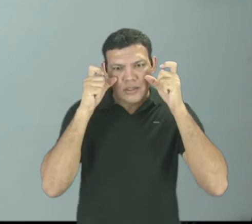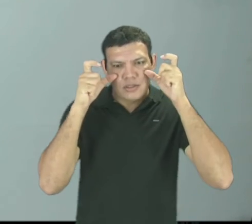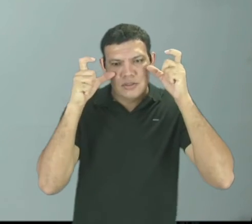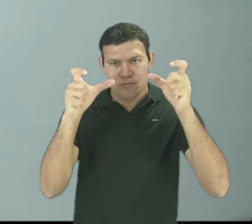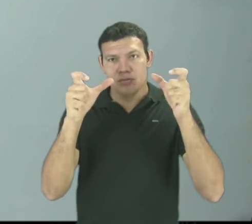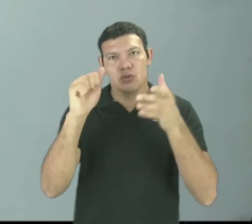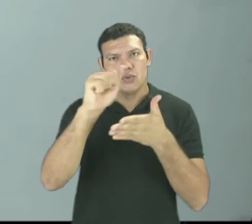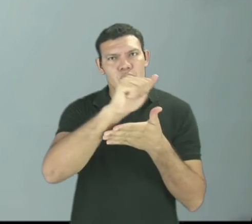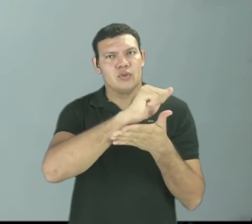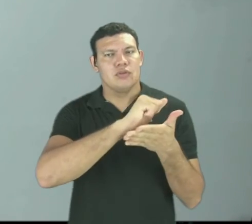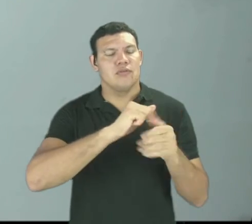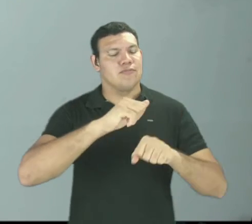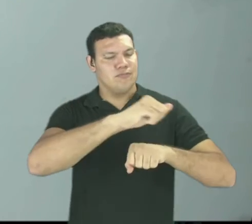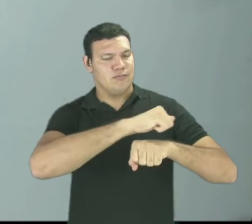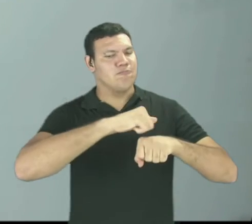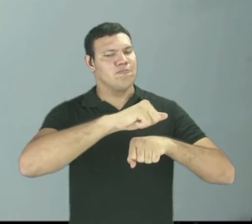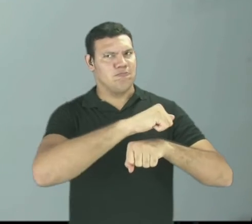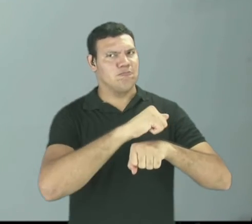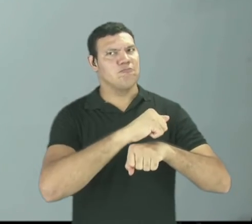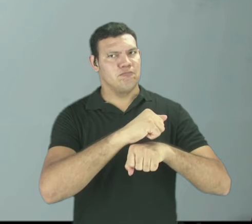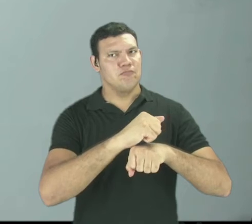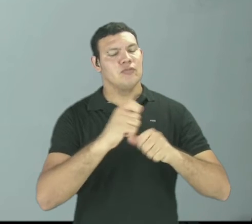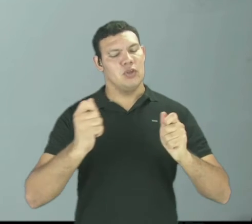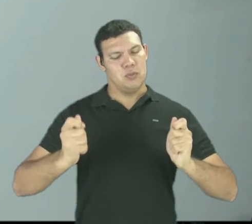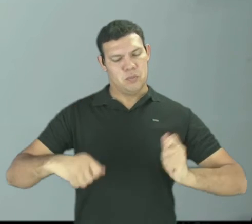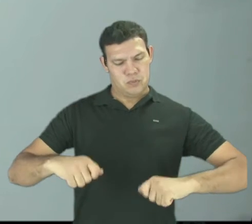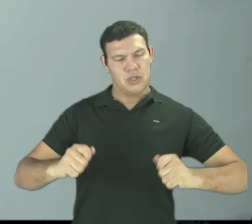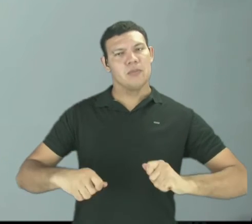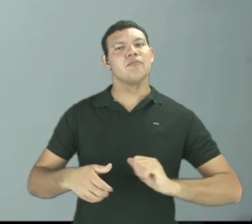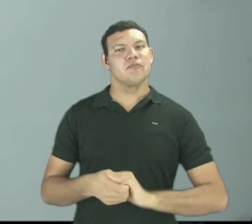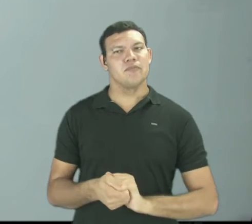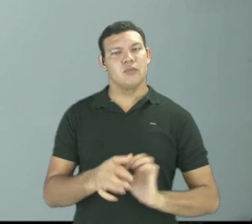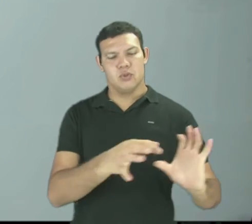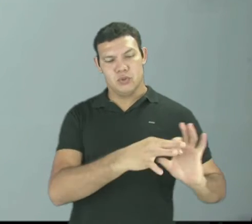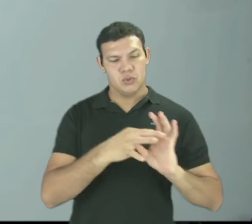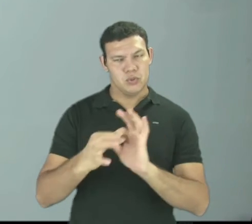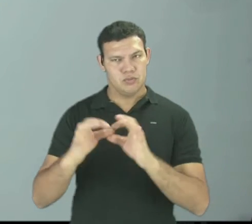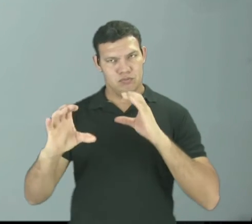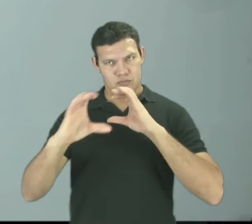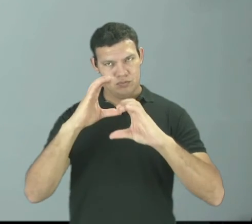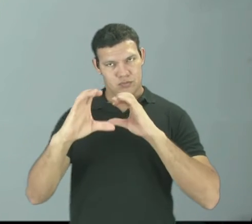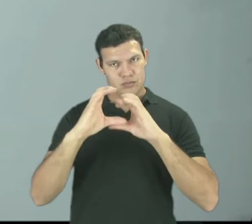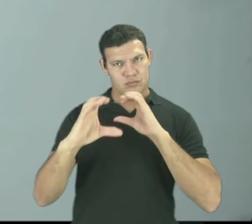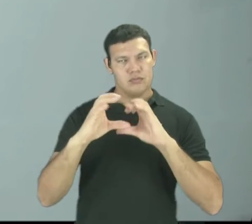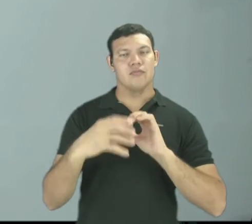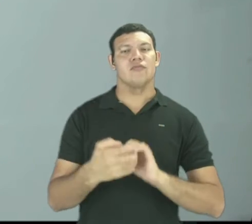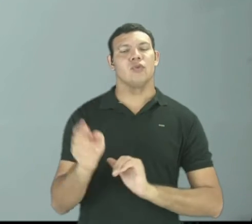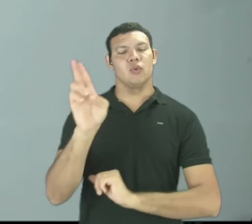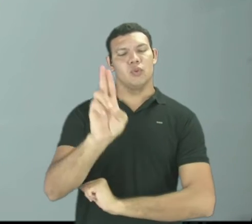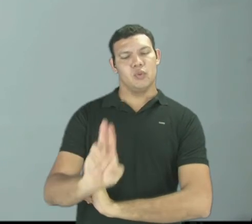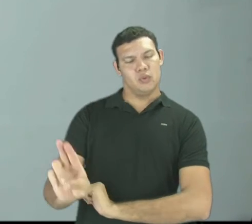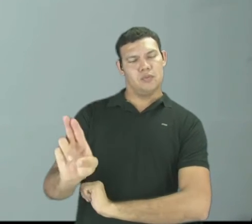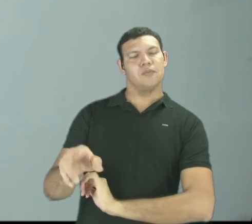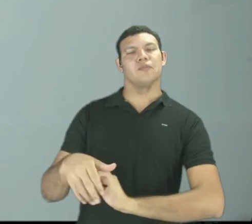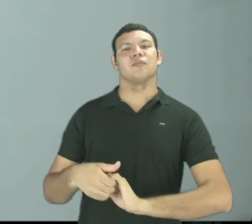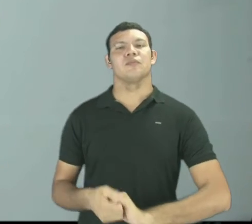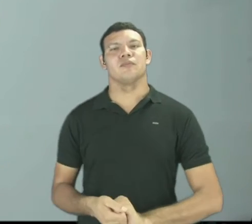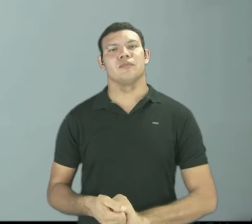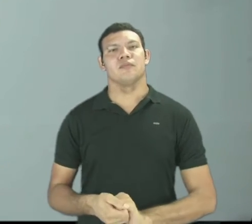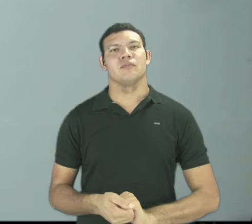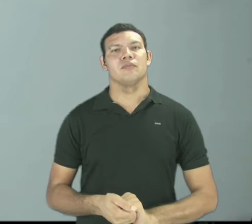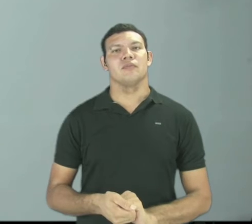aos advérbios mais necessários ao contexto comunicativo que vocês estiverem utilizando eles, tá